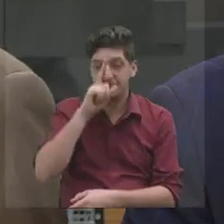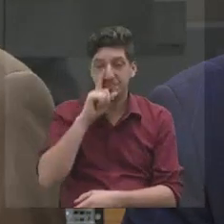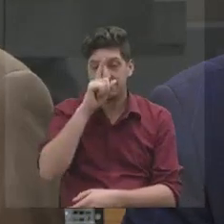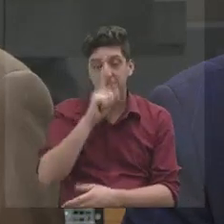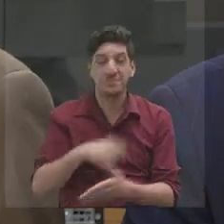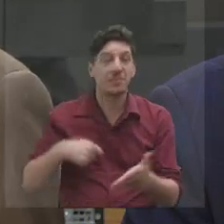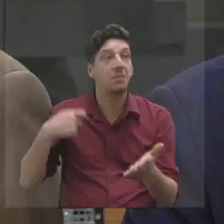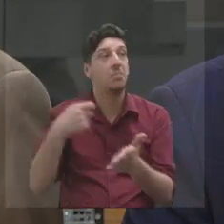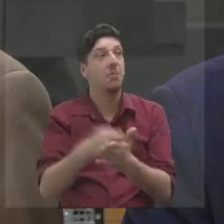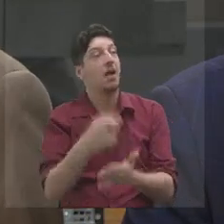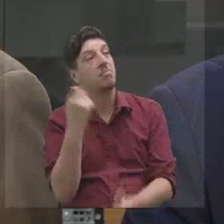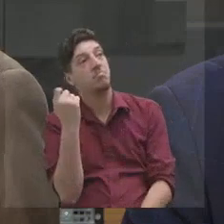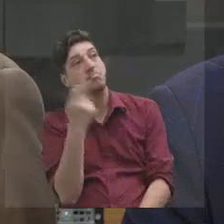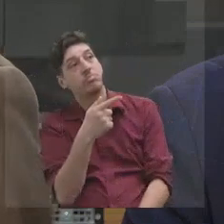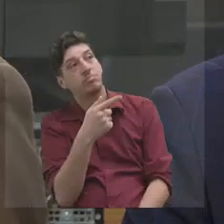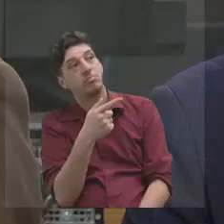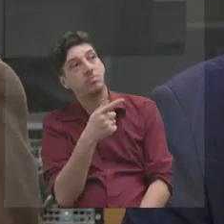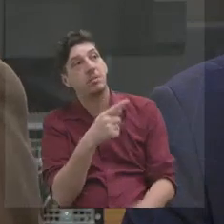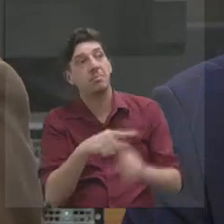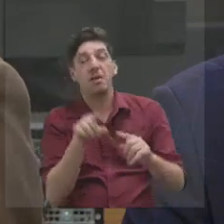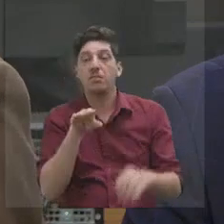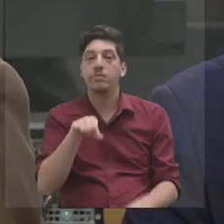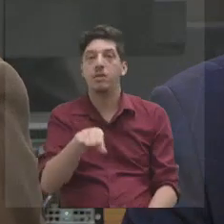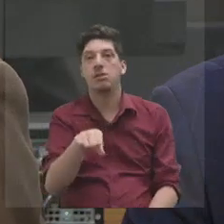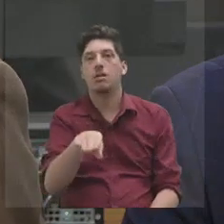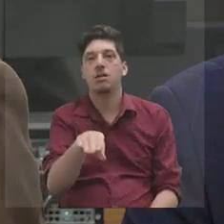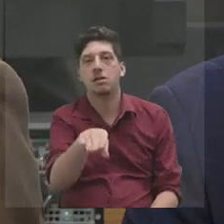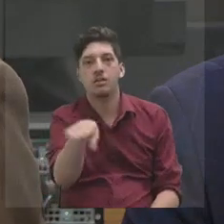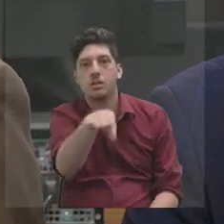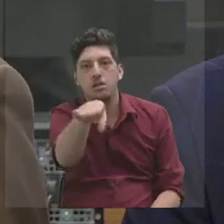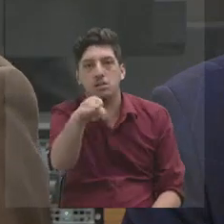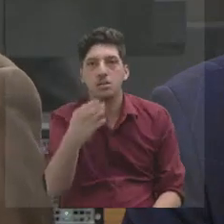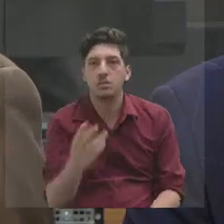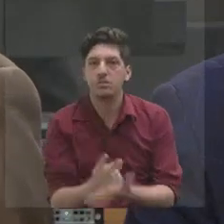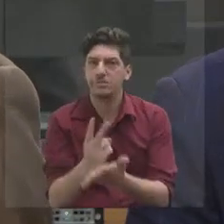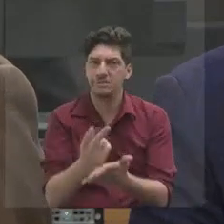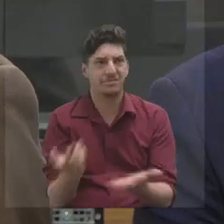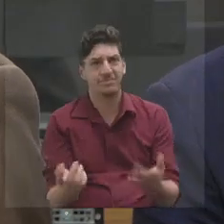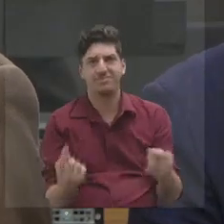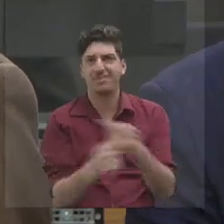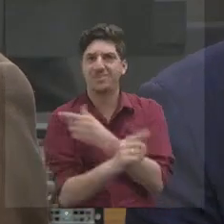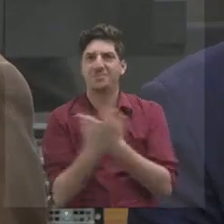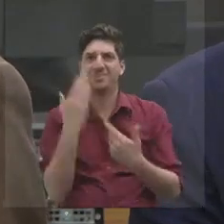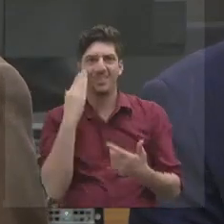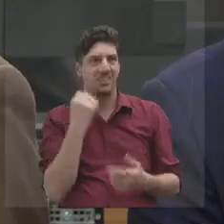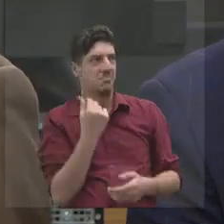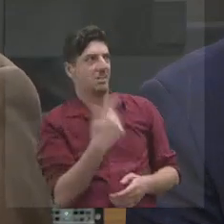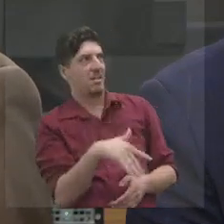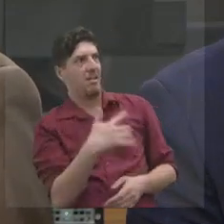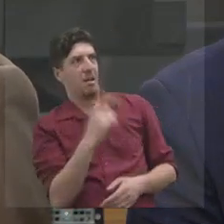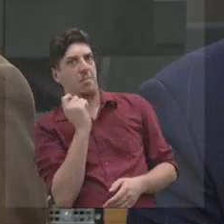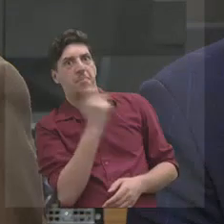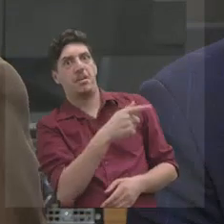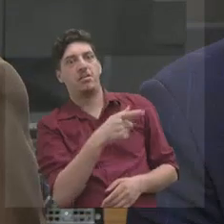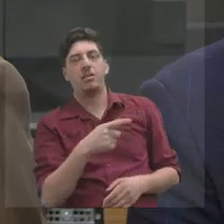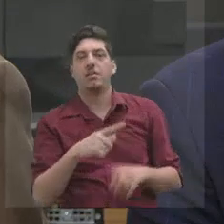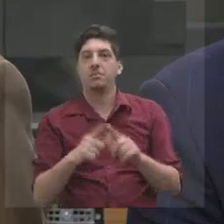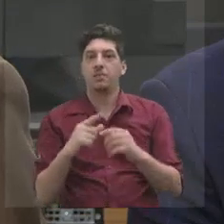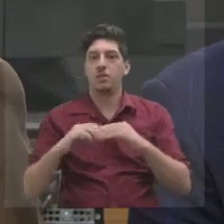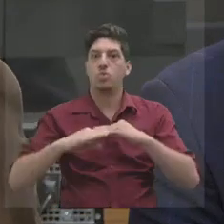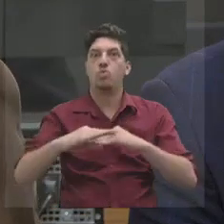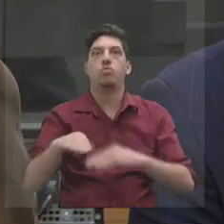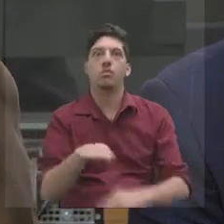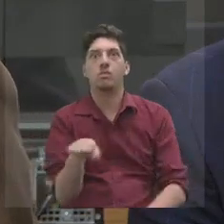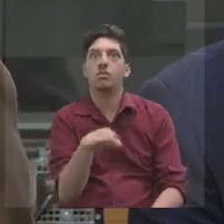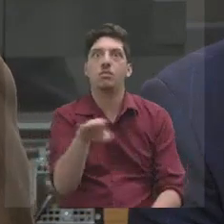um pedágio alto e ter que não corresponda é com a realidade né que se espera dela então é uma uma